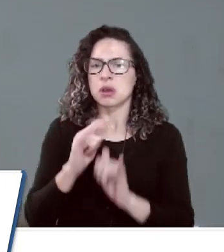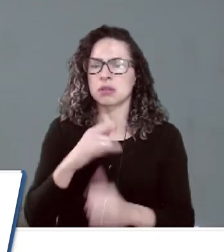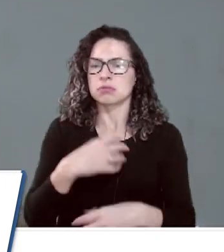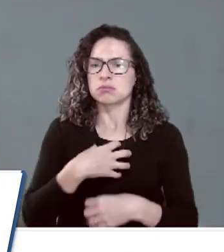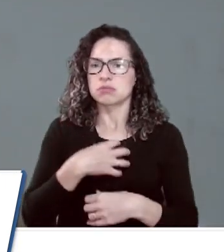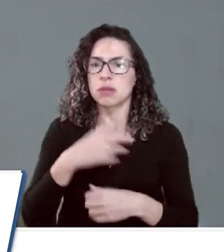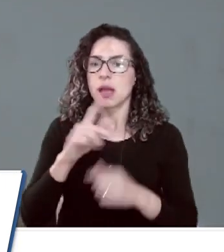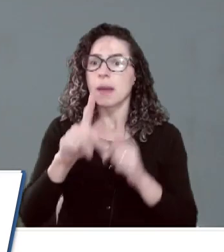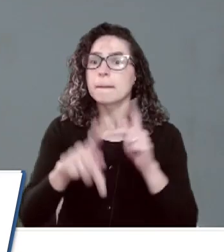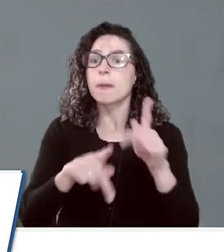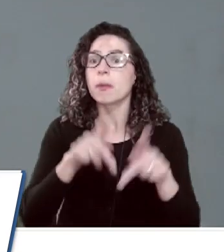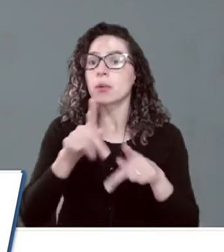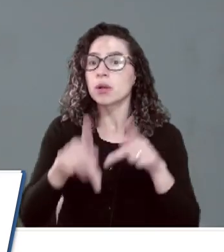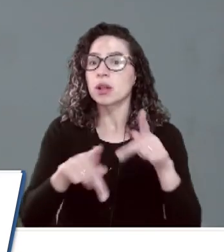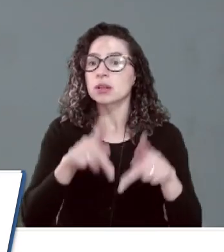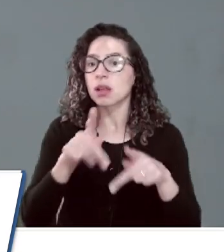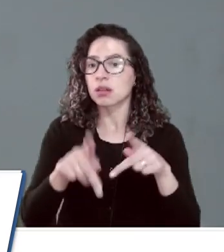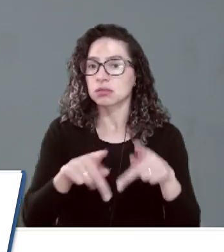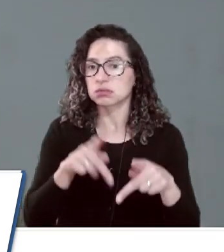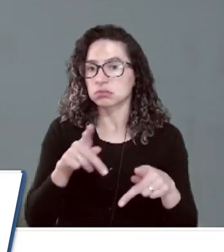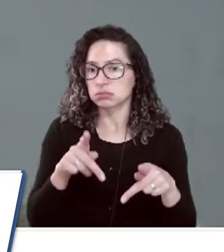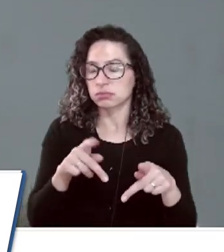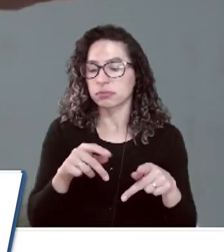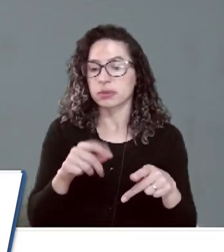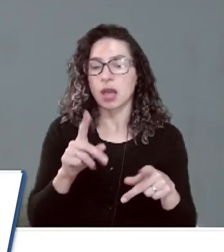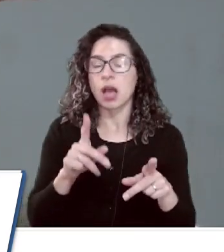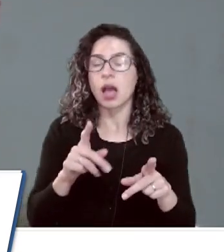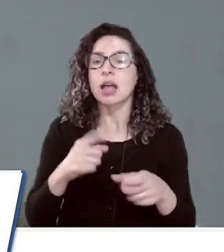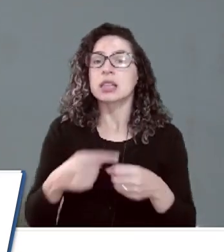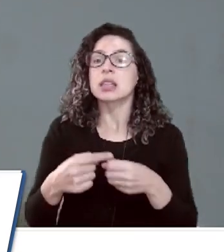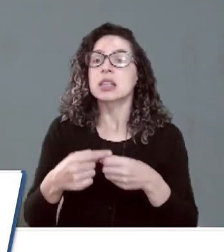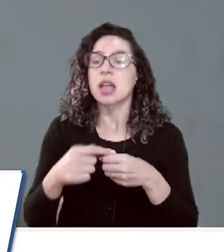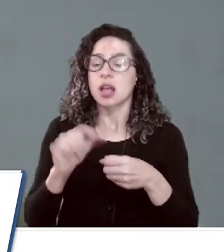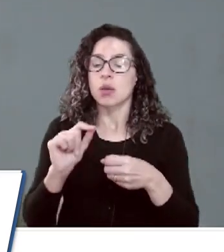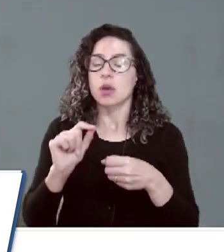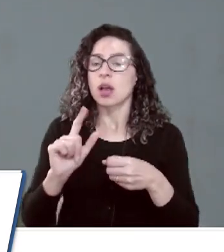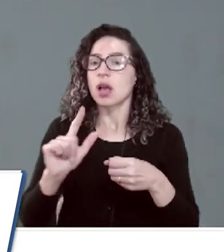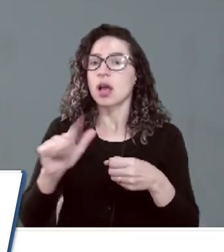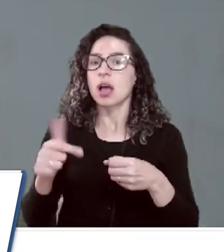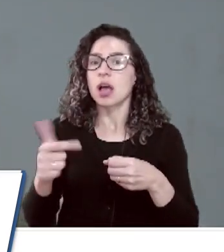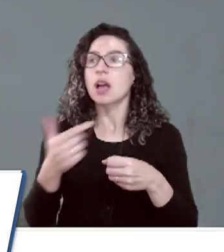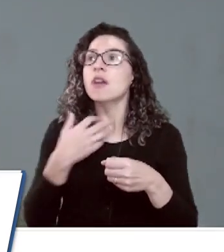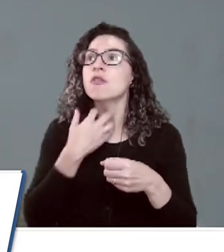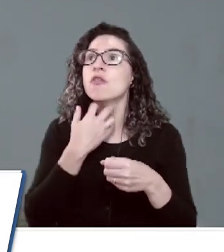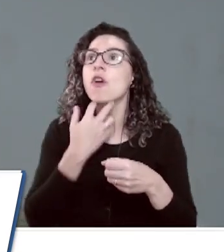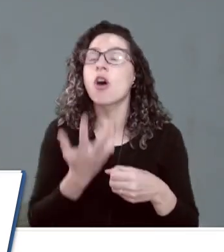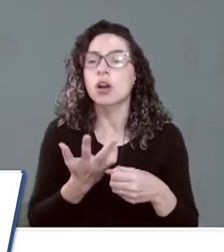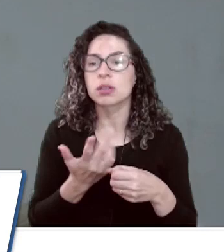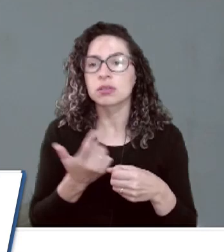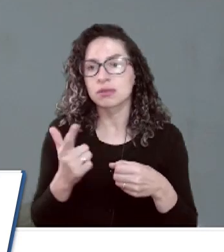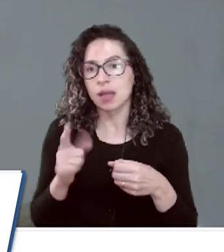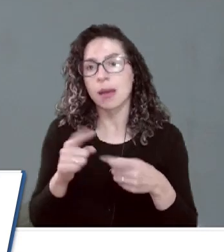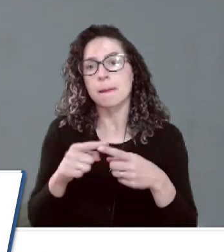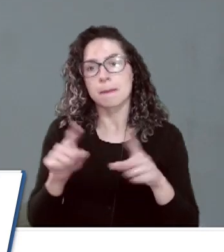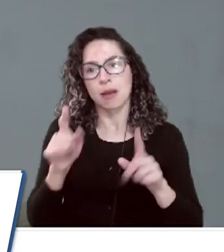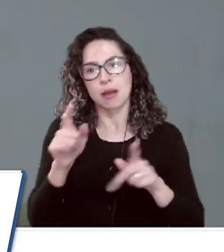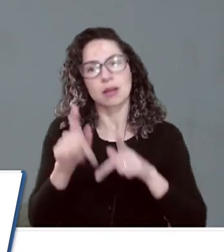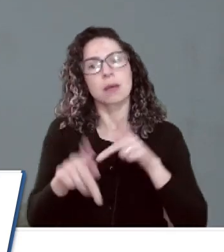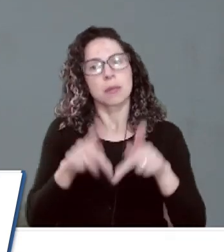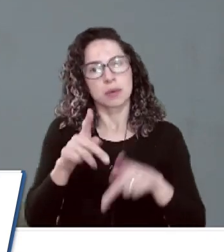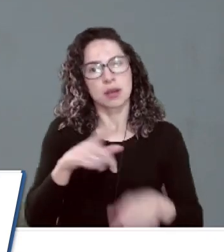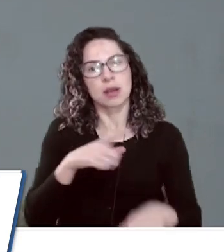é a população. Então, a cidade de Franca, ela não tem voz para falar, mas o povo francano, sim. povo